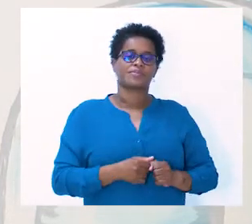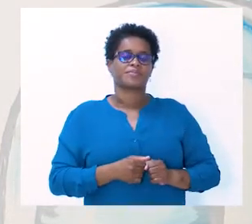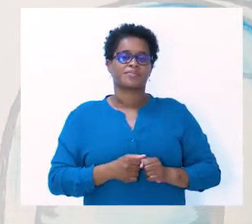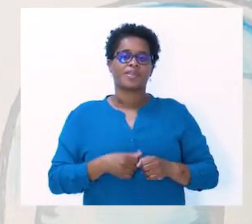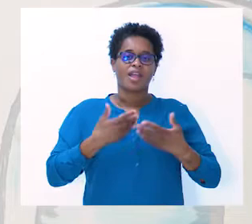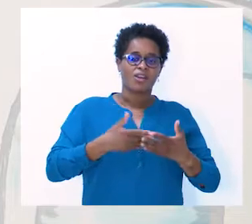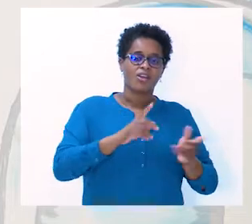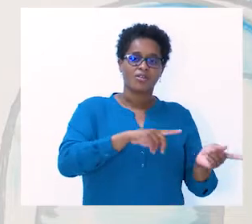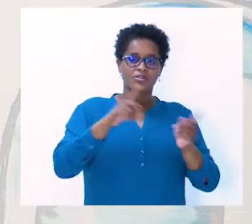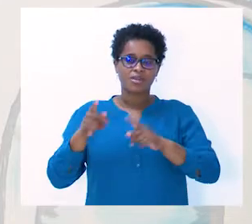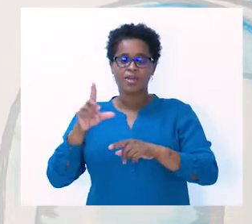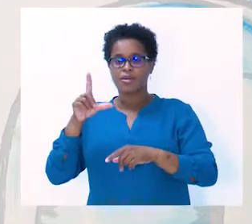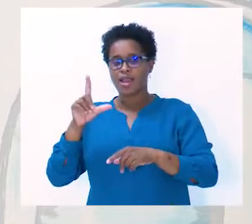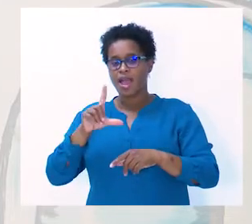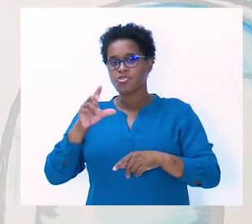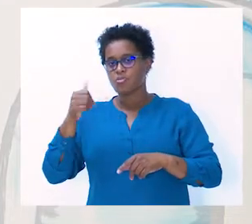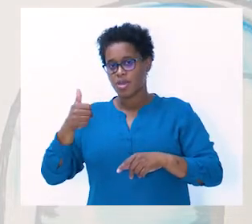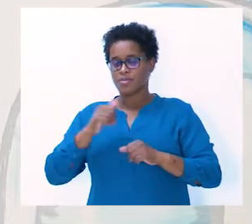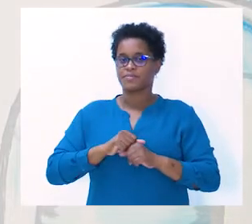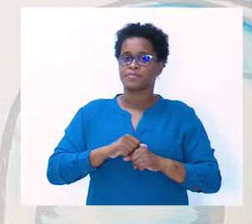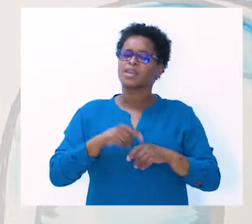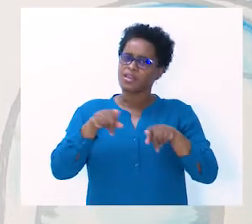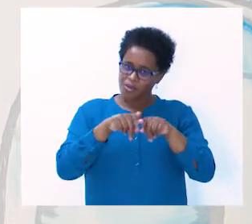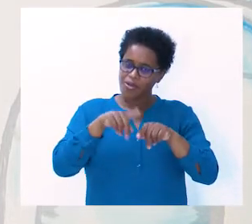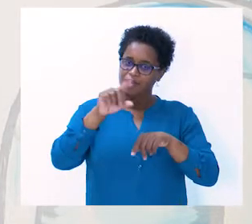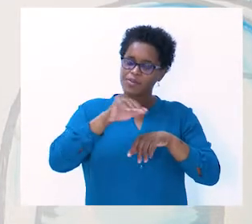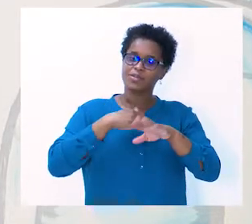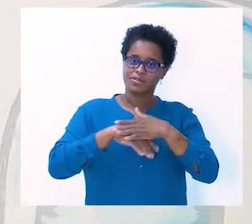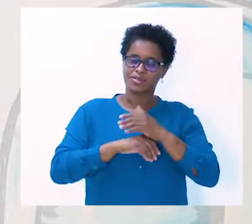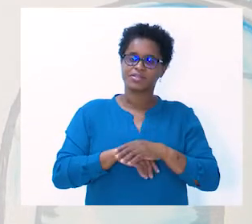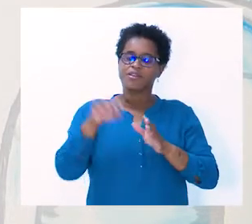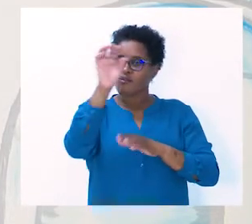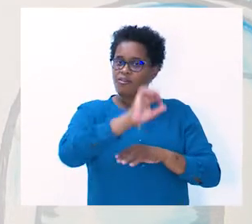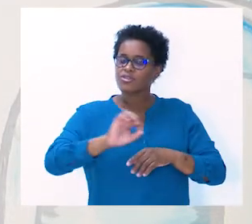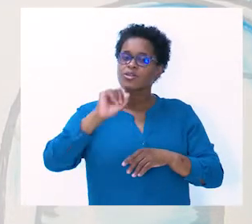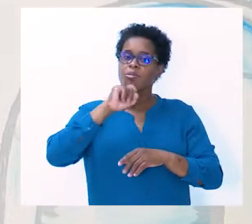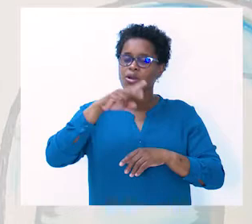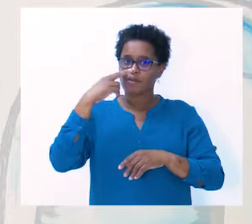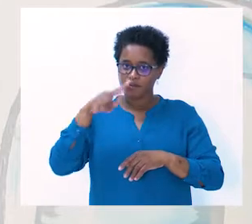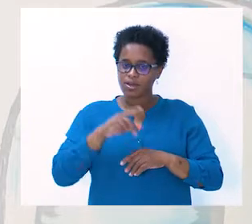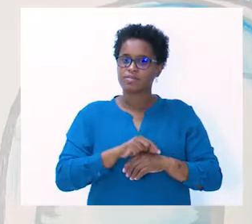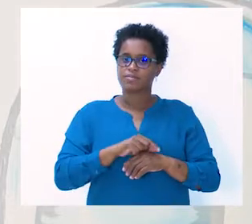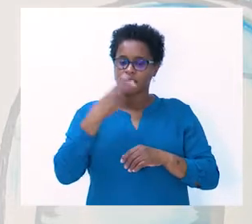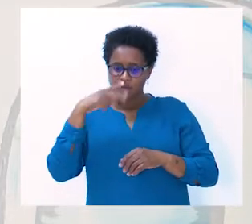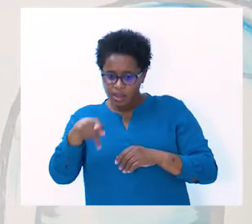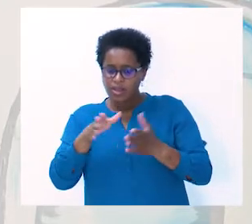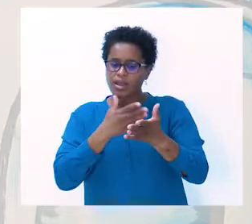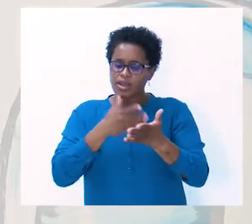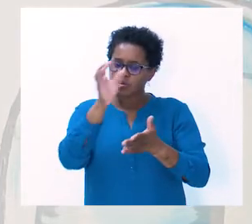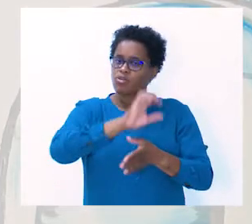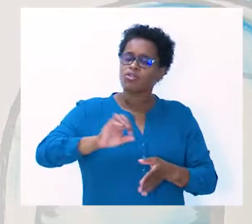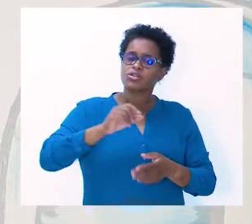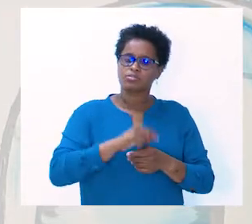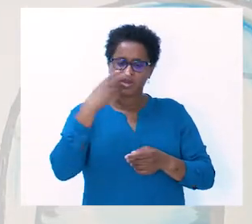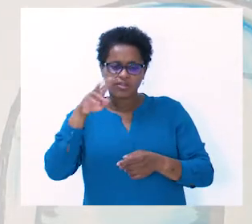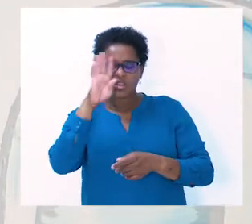bem. Vamos para o lado B. Mesmo procedimento. Vocês podem ver, conferem ali no vosso caderno para